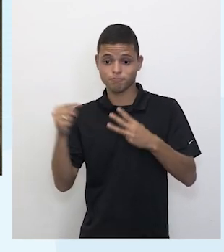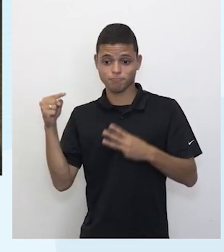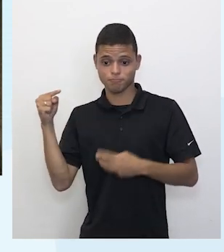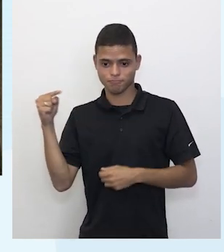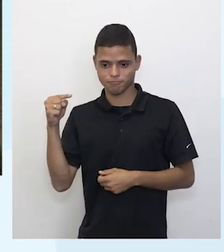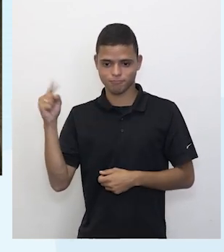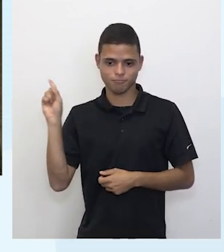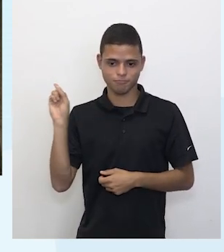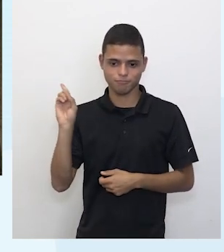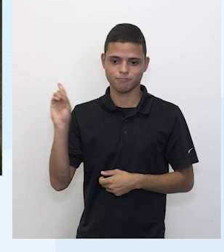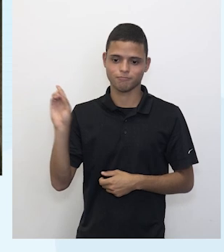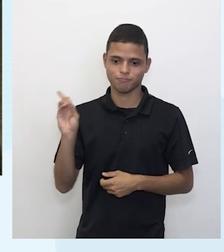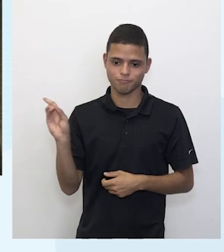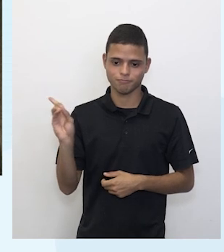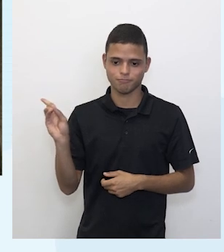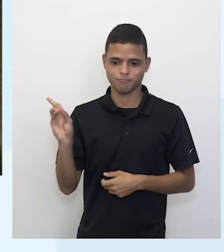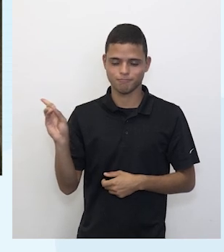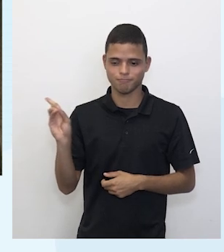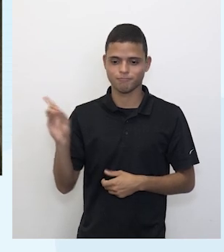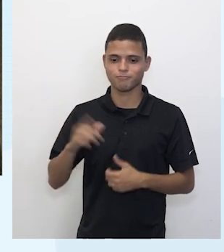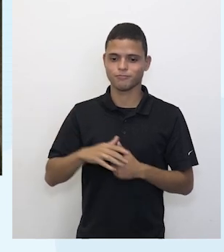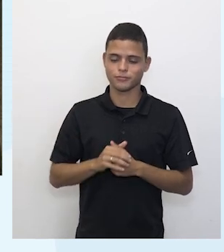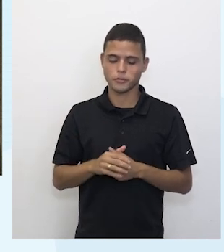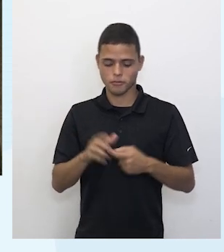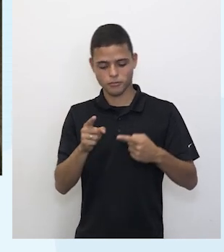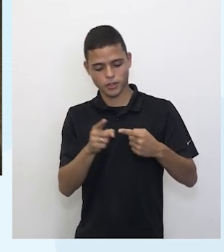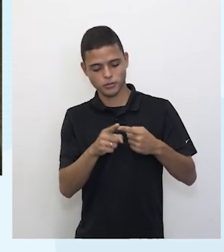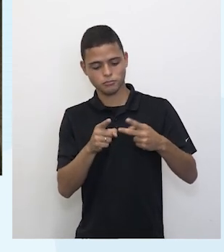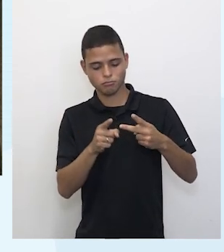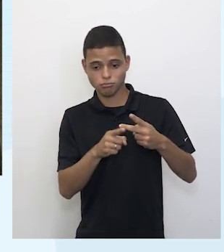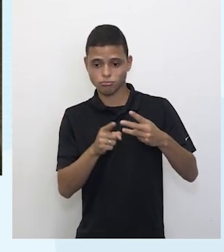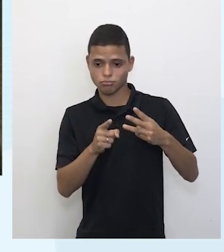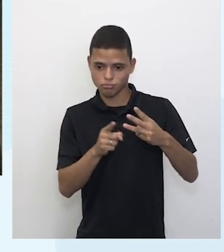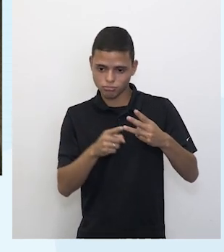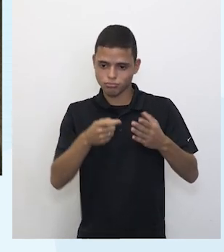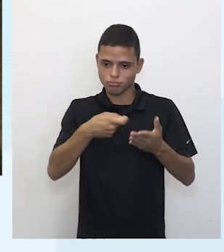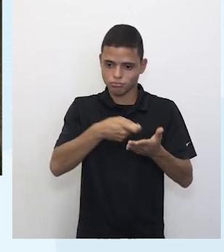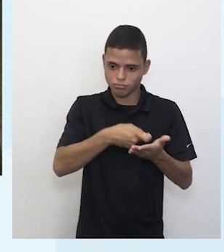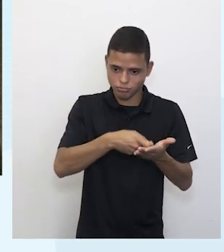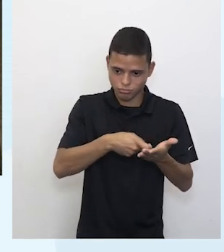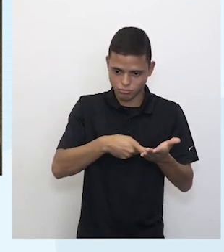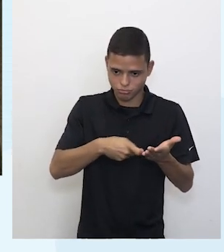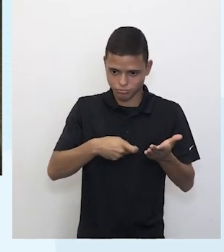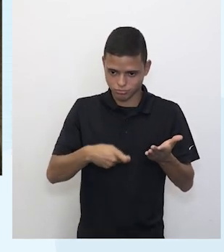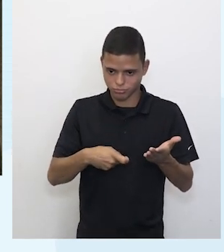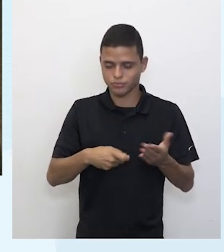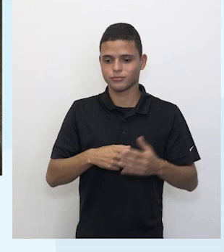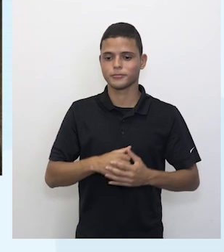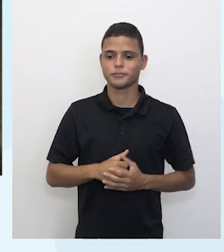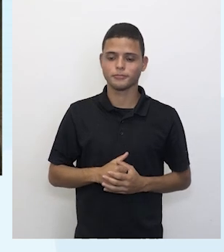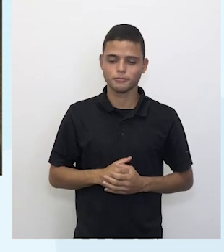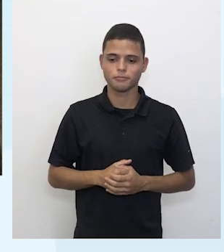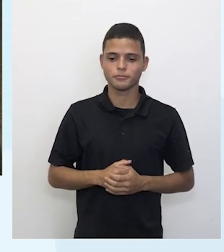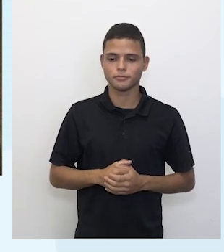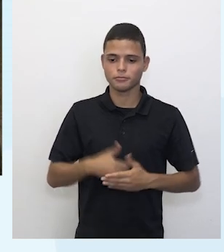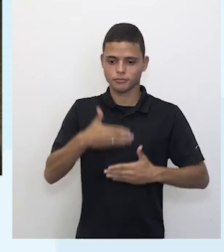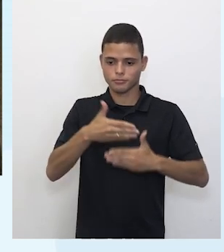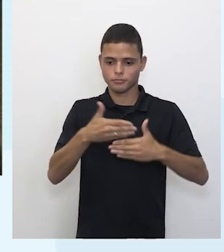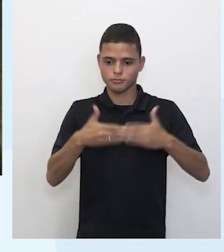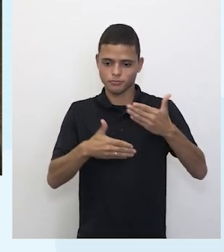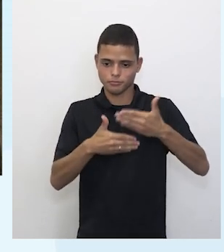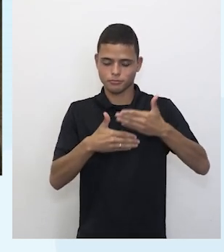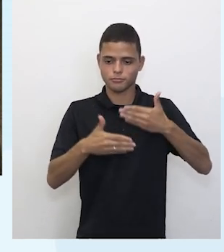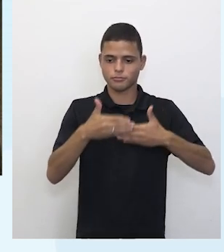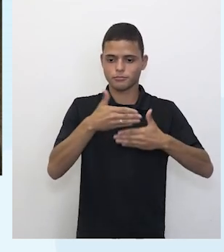aí, todos esses 3 autores, ao lado de alguns outros que não aparecem aqui no nosso slide,